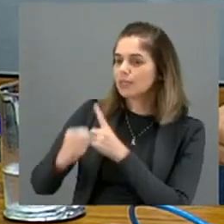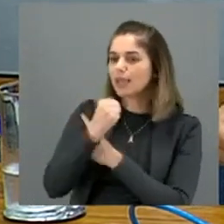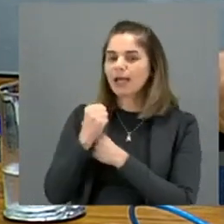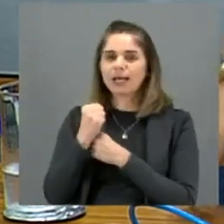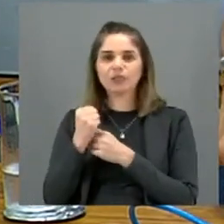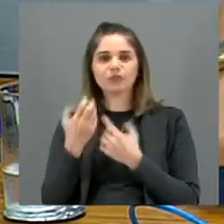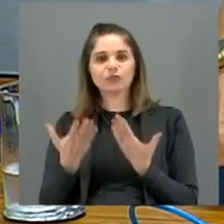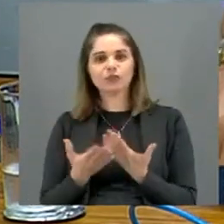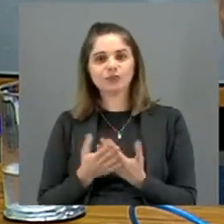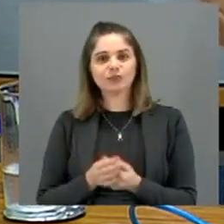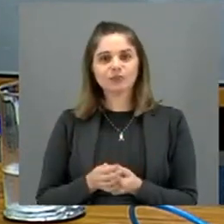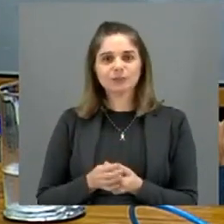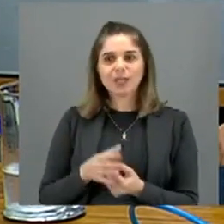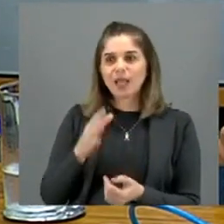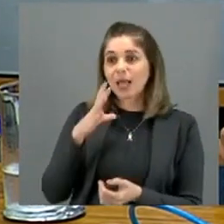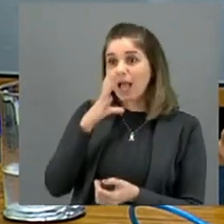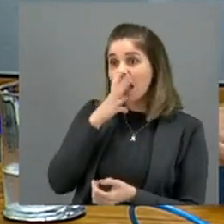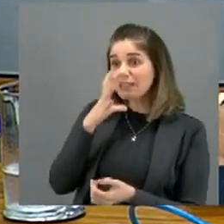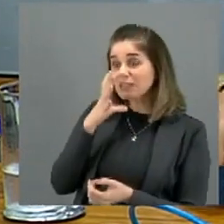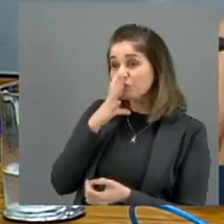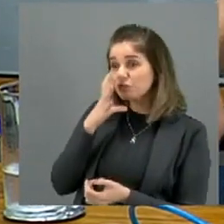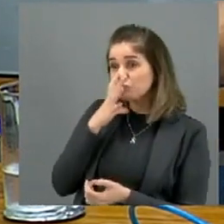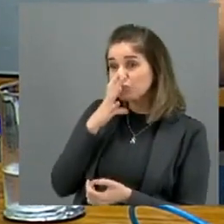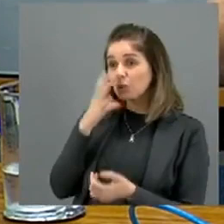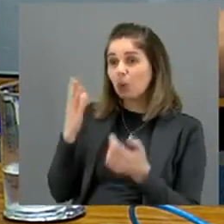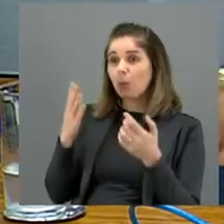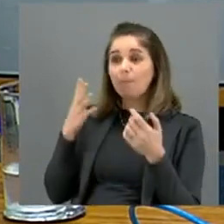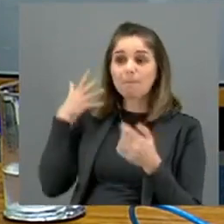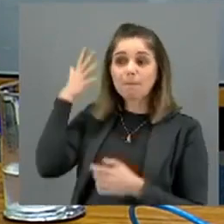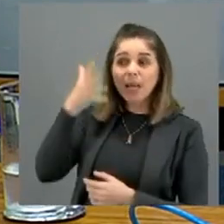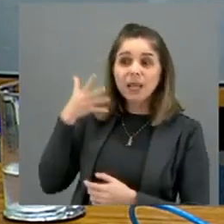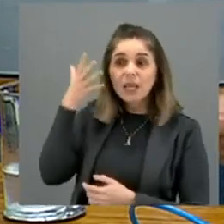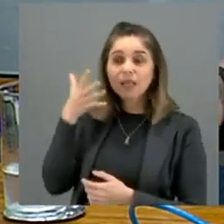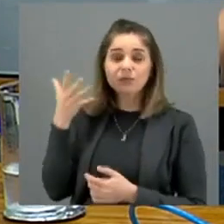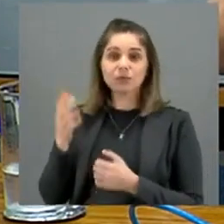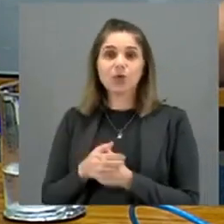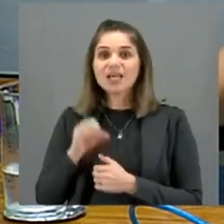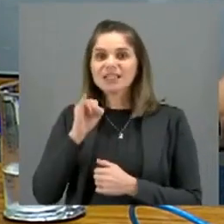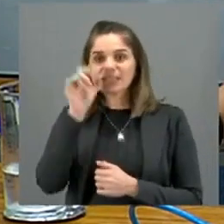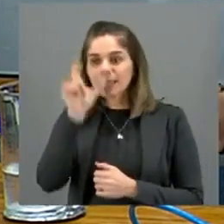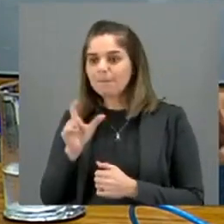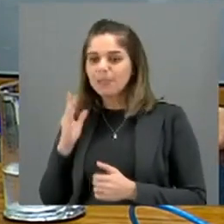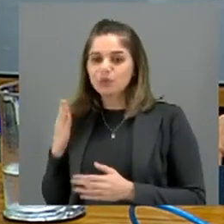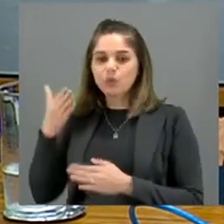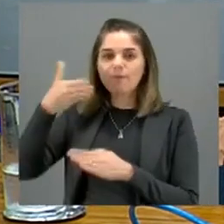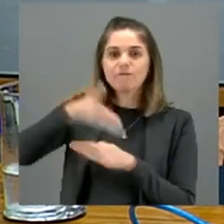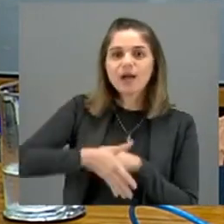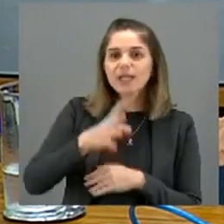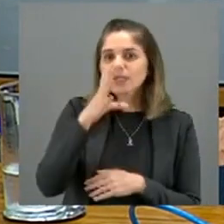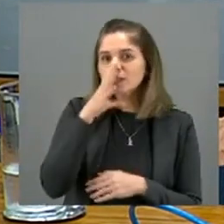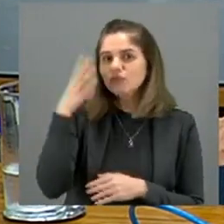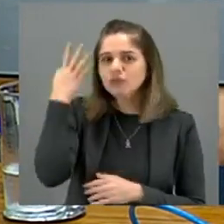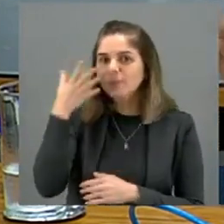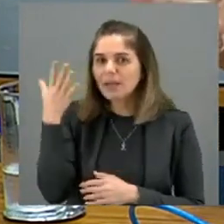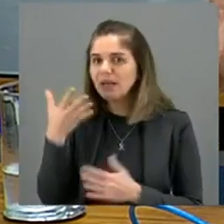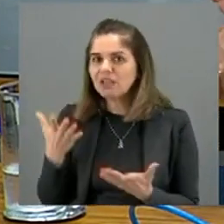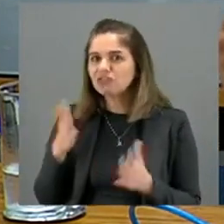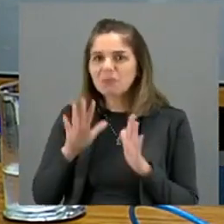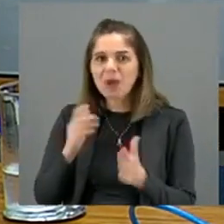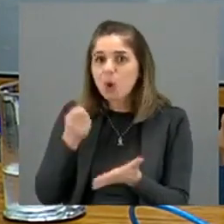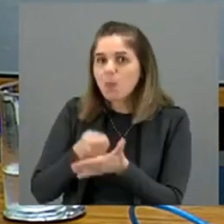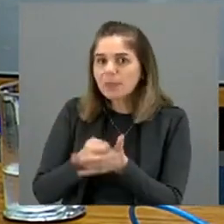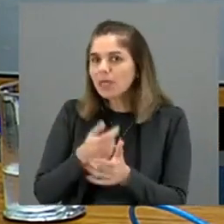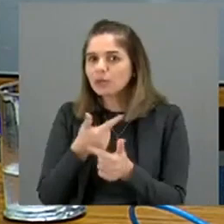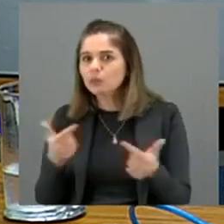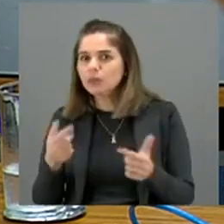palestras. Relatório, ele não compareceu. Relatório, ele não compareceu. Relatório, ele não compareceu. E no final, juiz sem